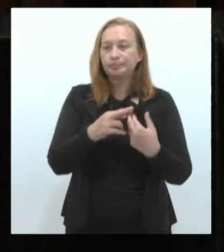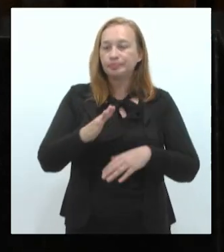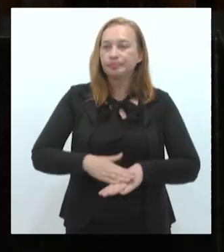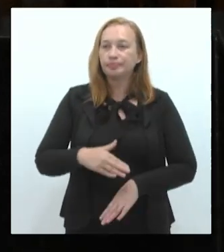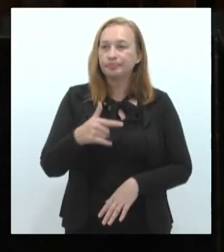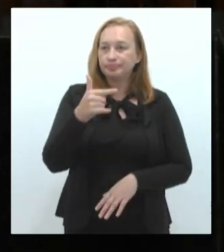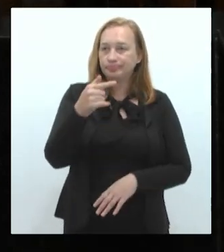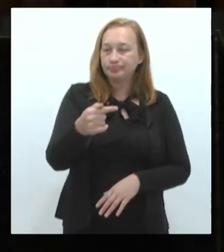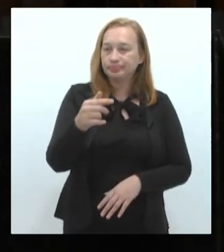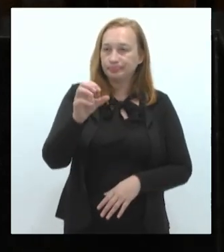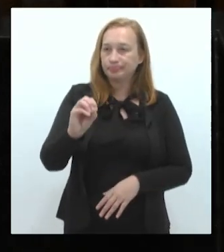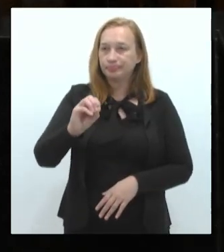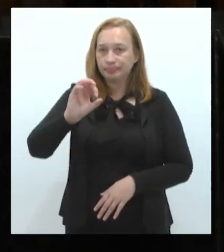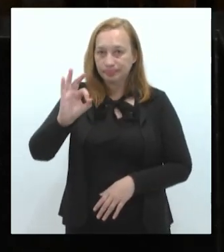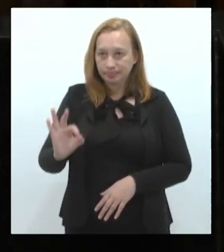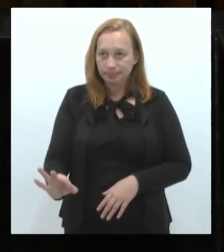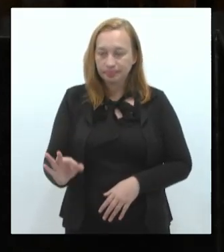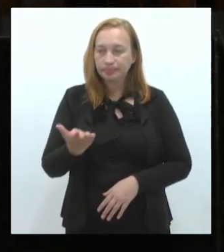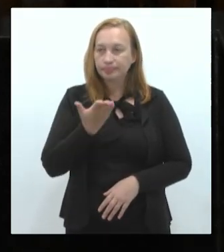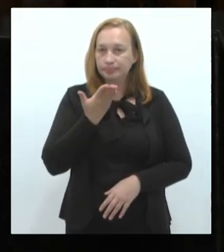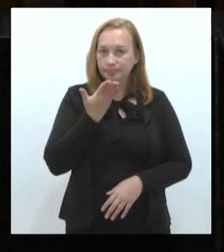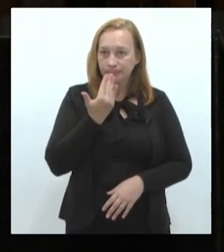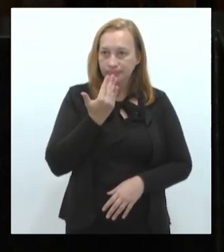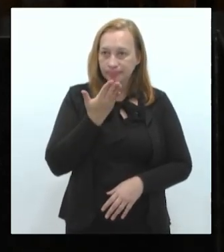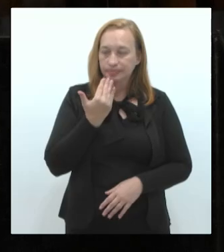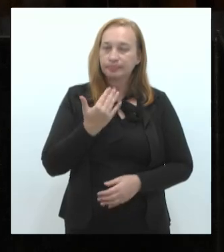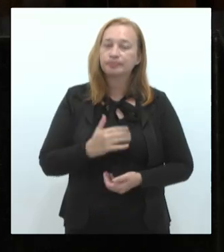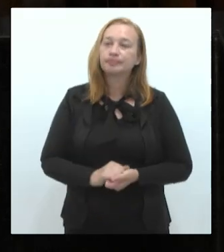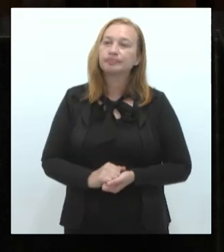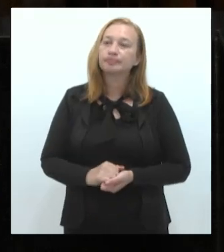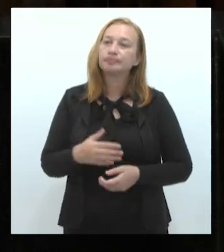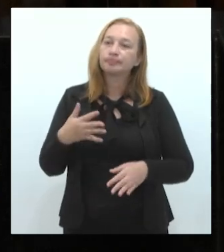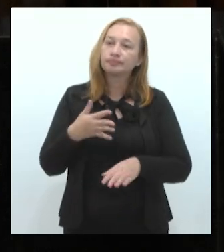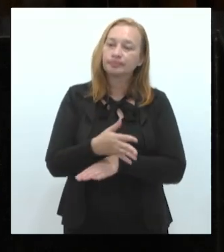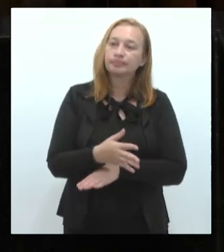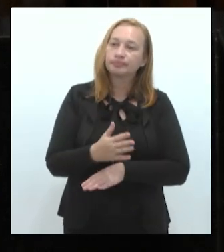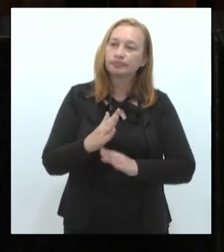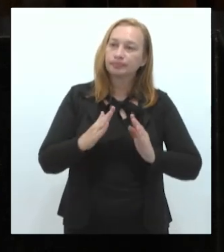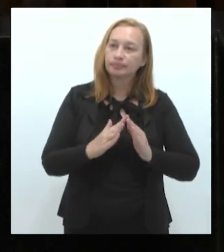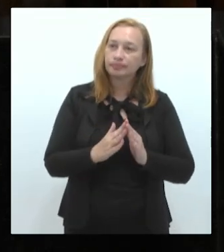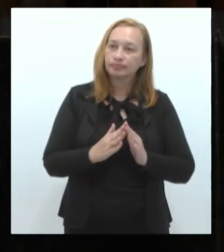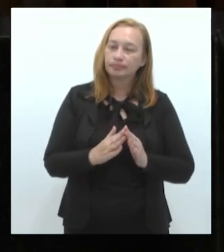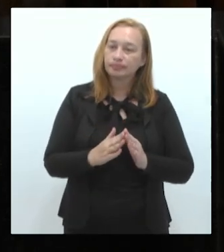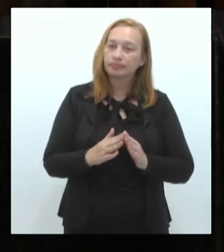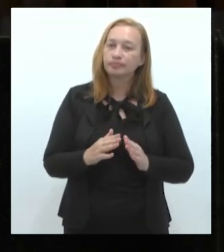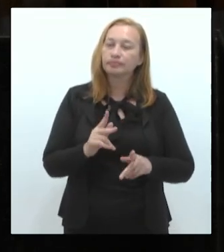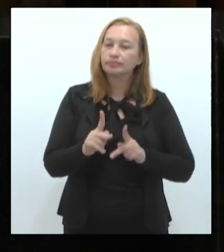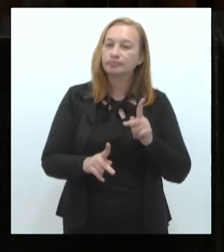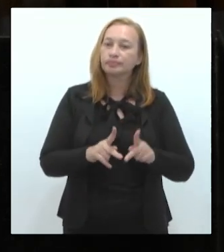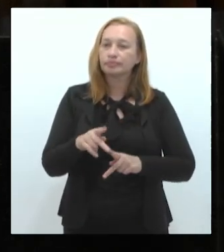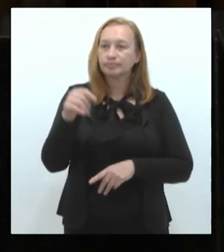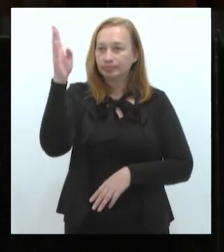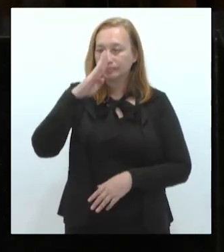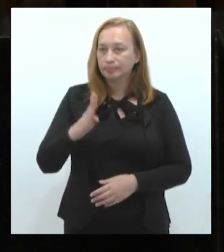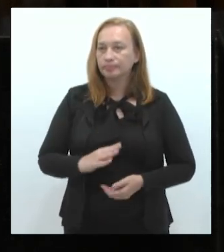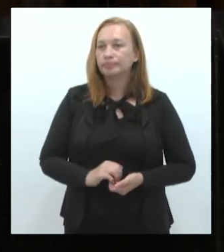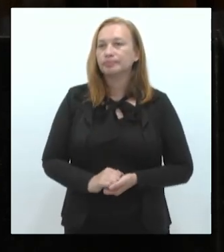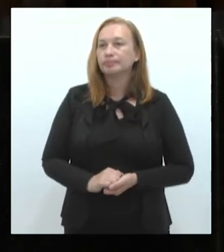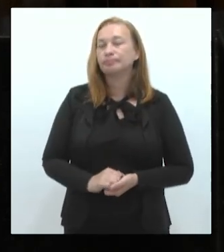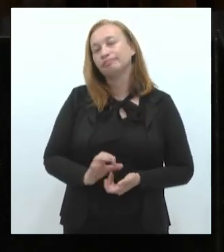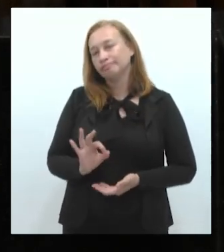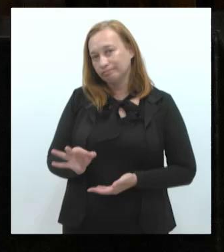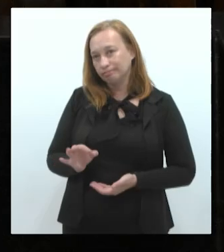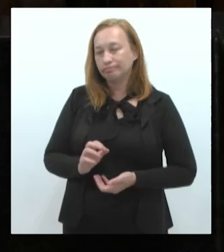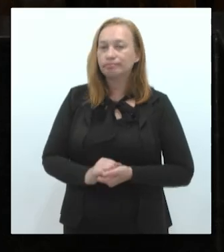de 70% dos alimentos que vão na mesa da grande maioria da população brasileira. E,